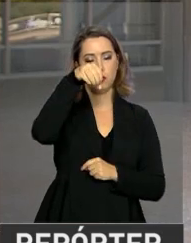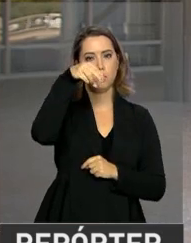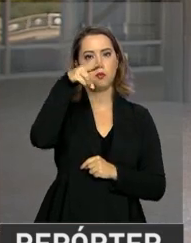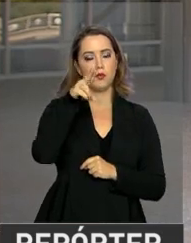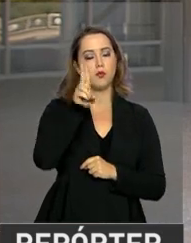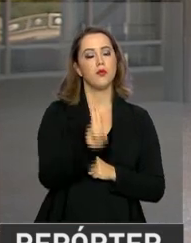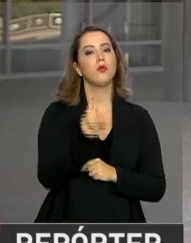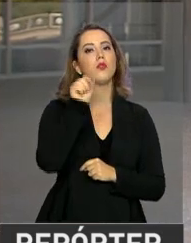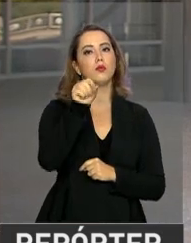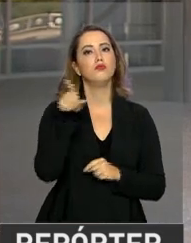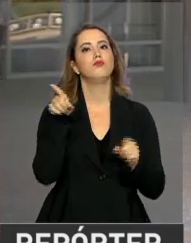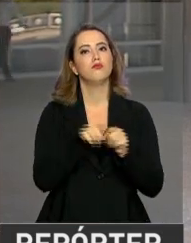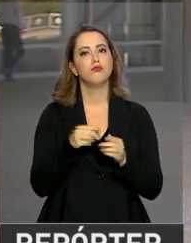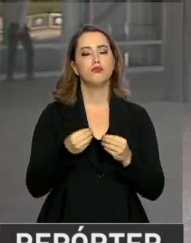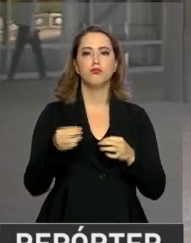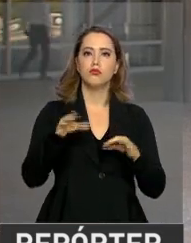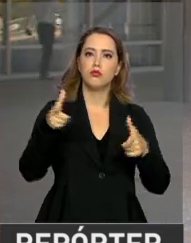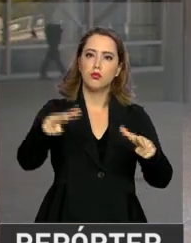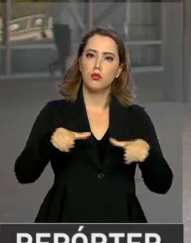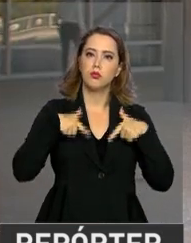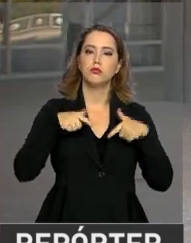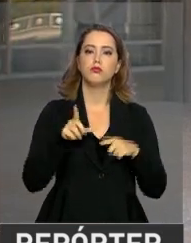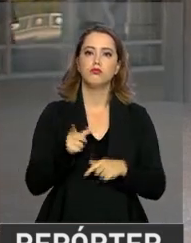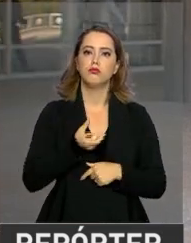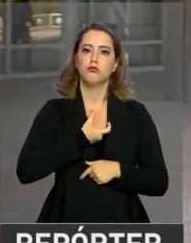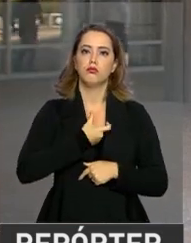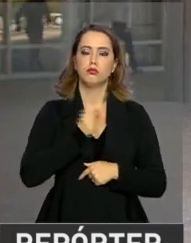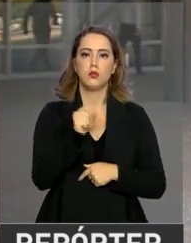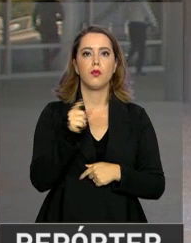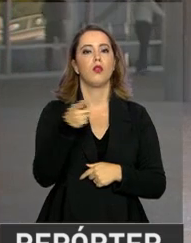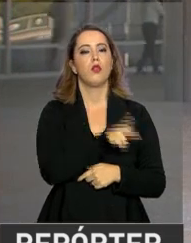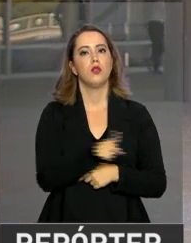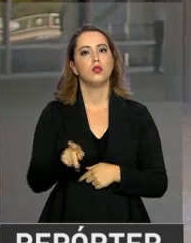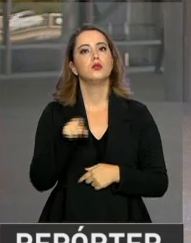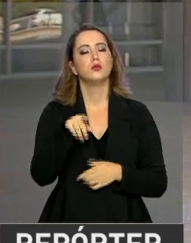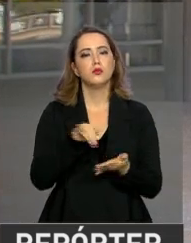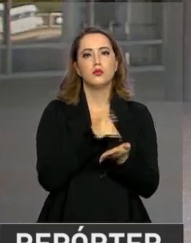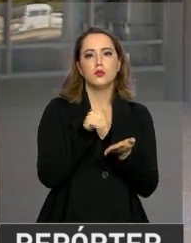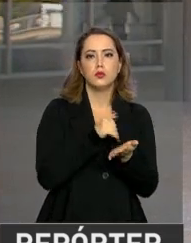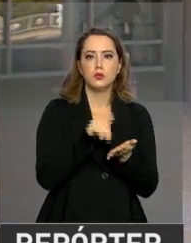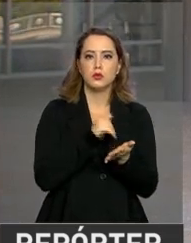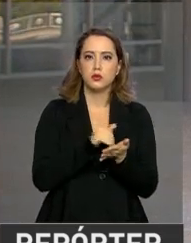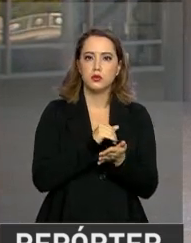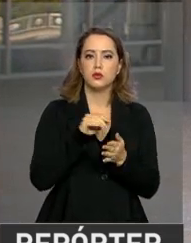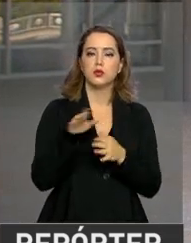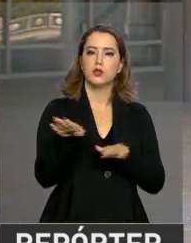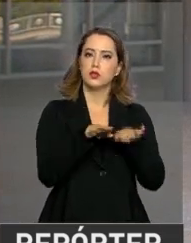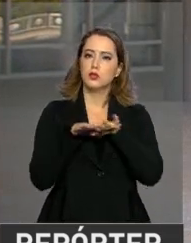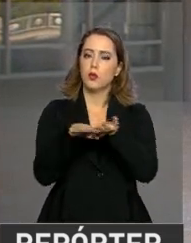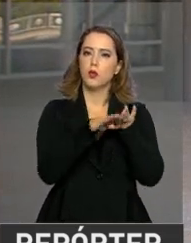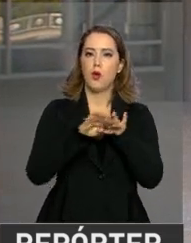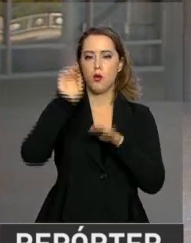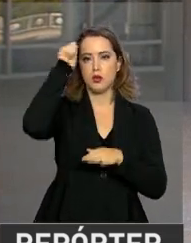gente lembra aí, com a reforma ministerial promovida pelo presidente em exercício Michel Temer, a Secretaria Especial de Políticas de Promoção da Igualdade